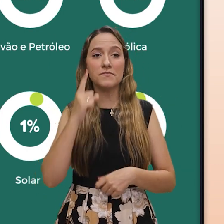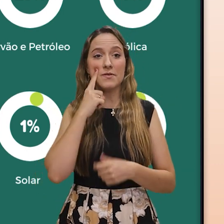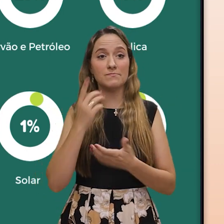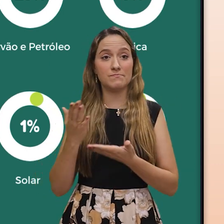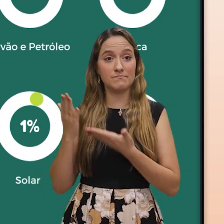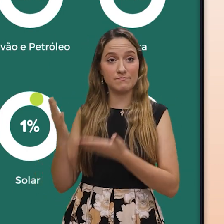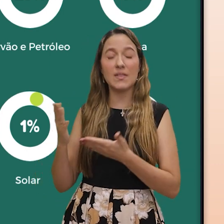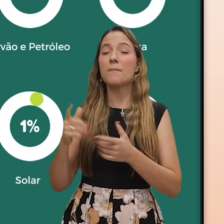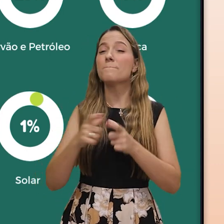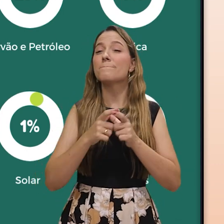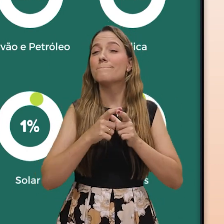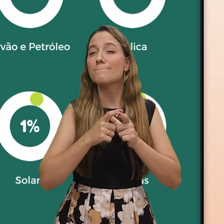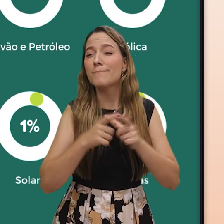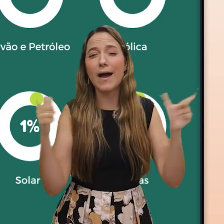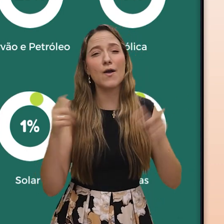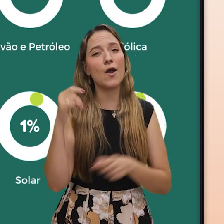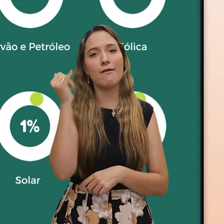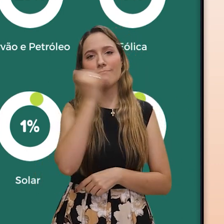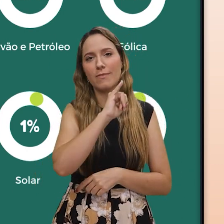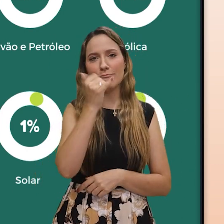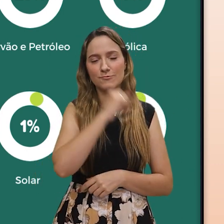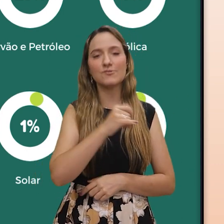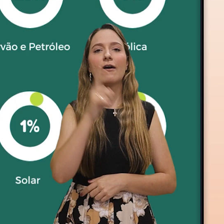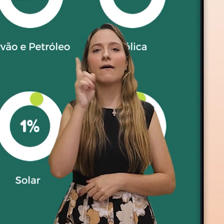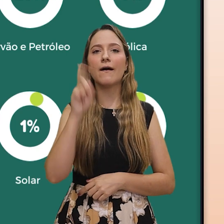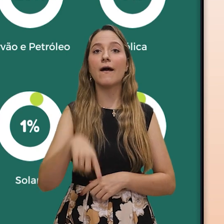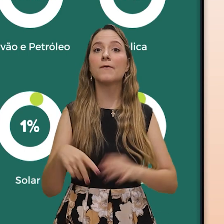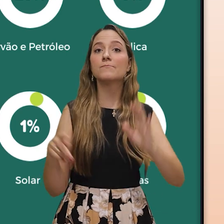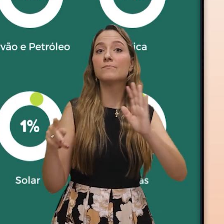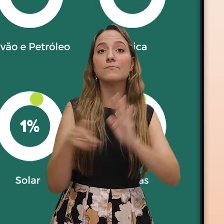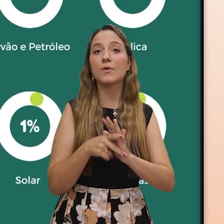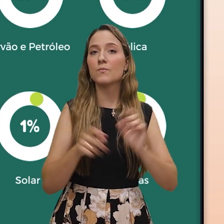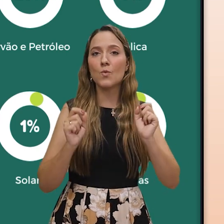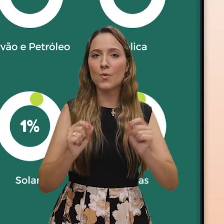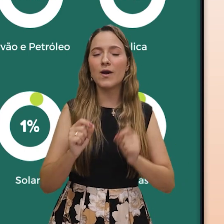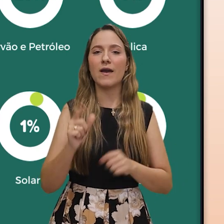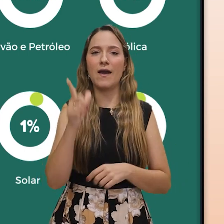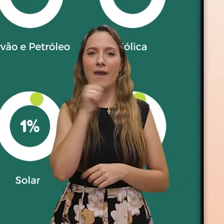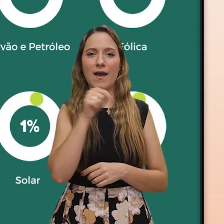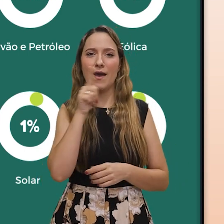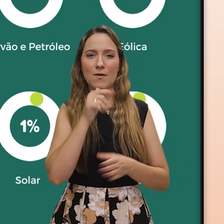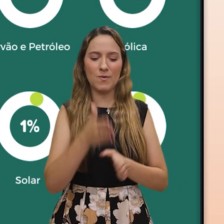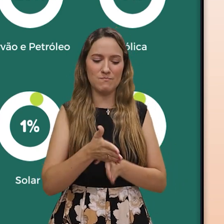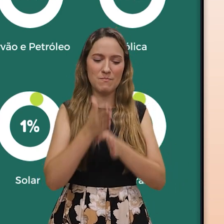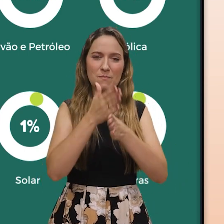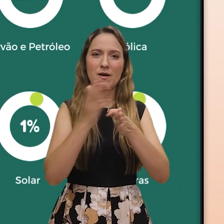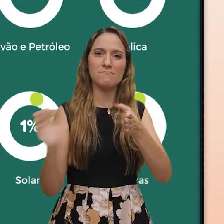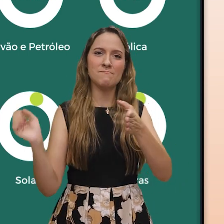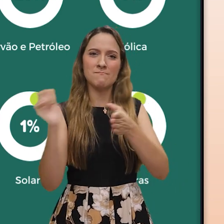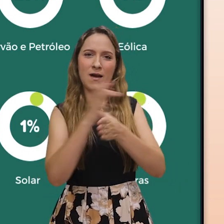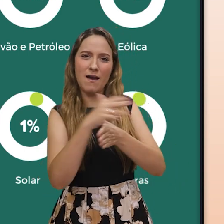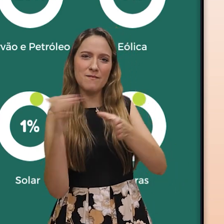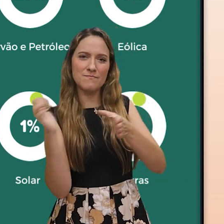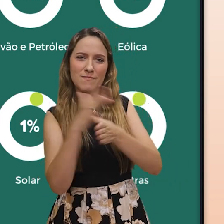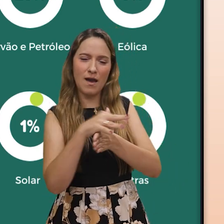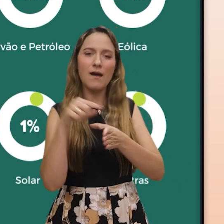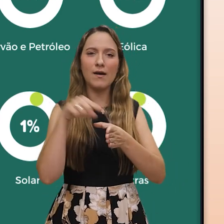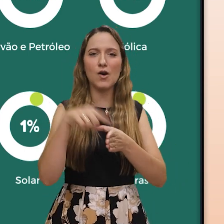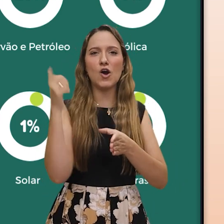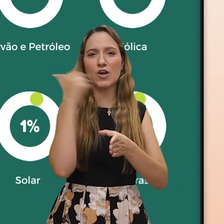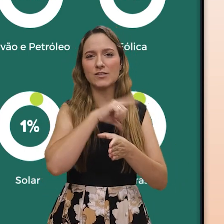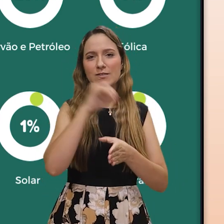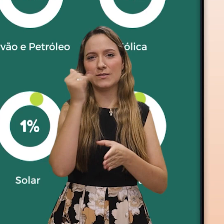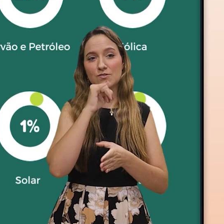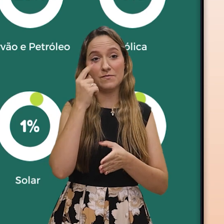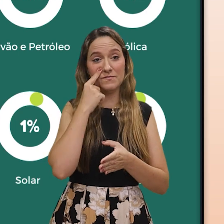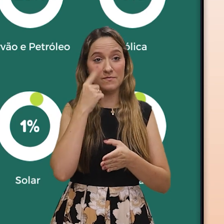da energia elétrica é produzida pela força das águas, é a chamada energia hídrica.